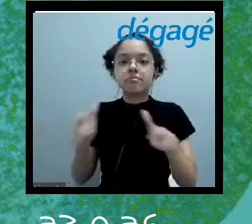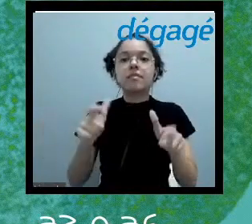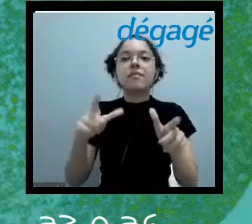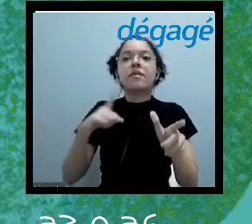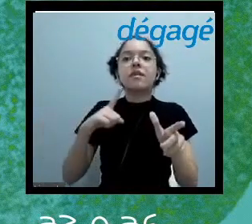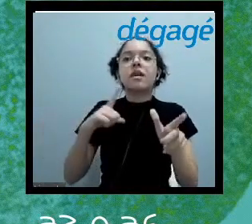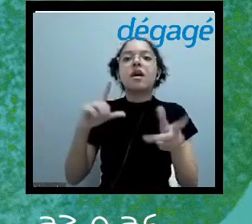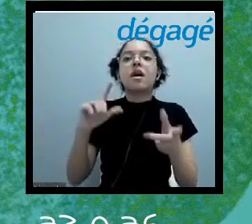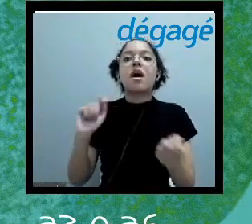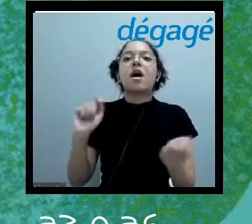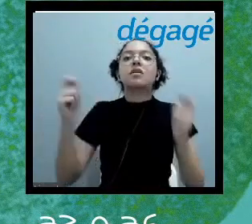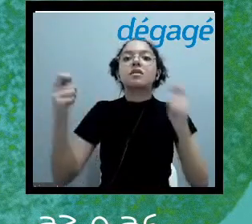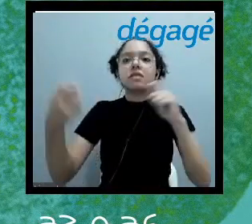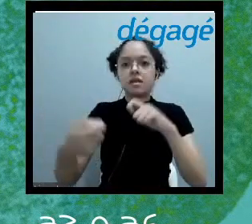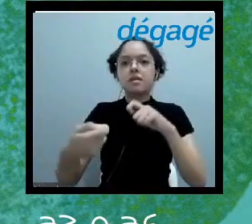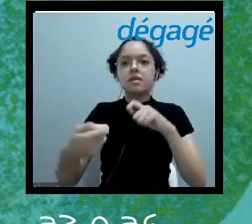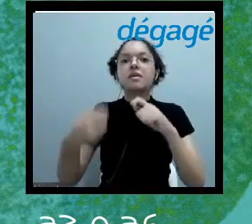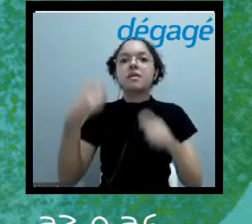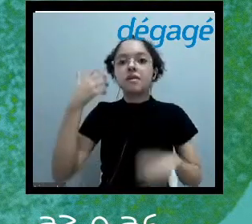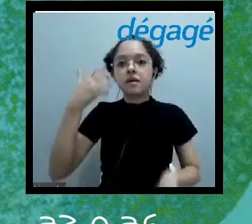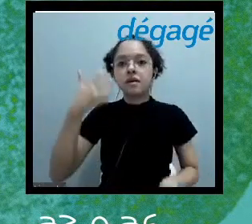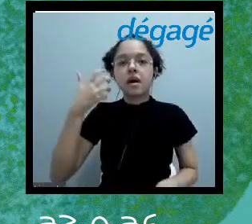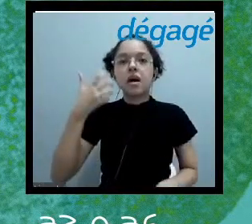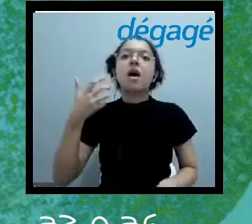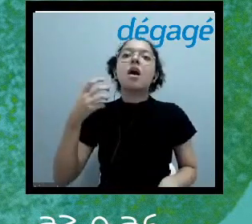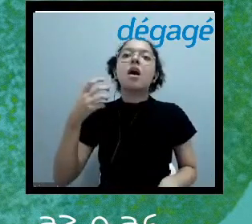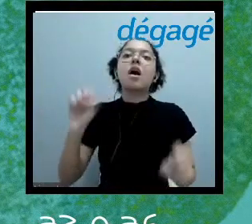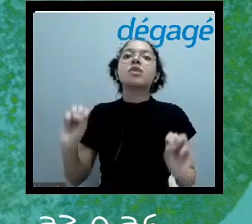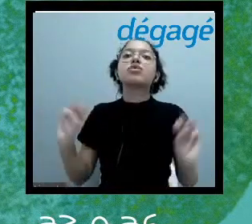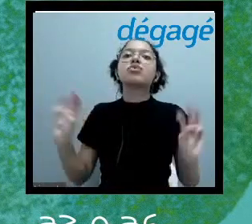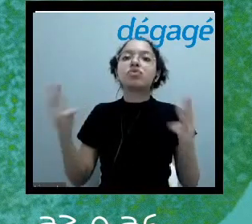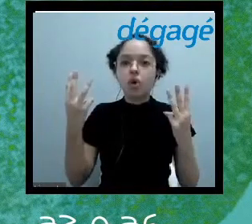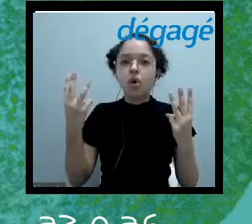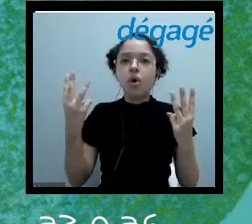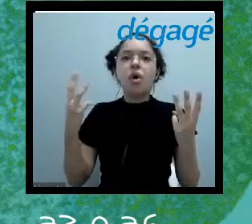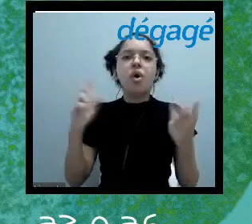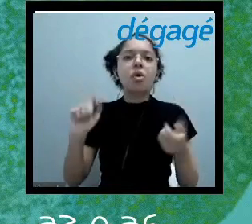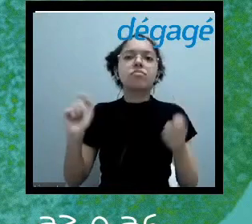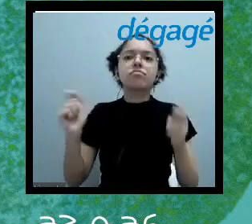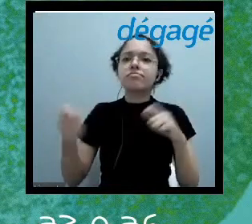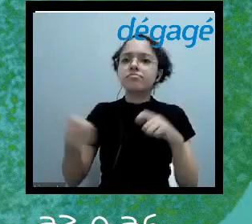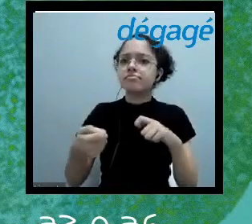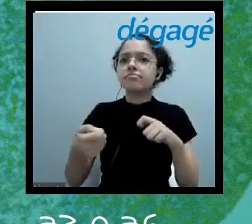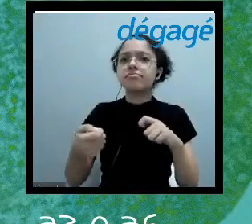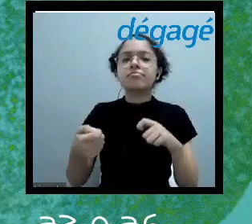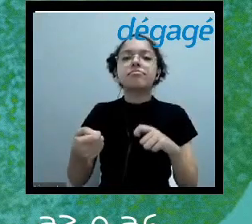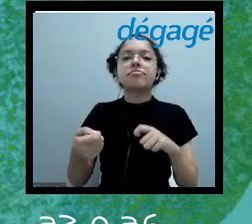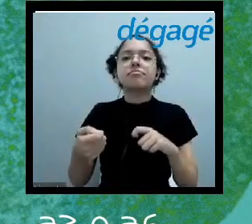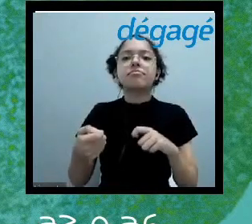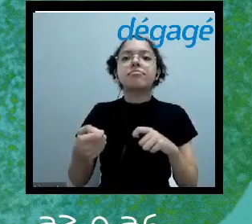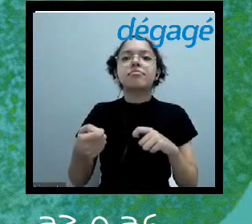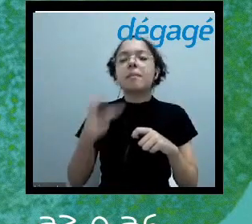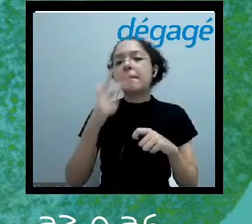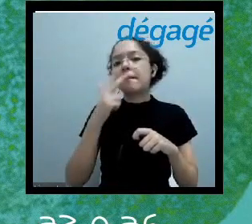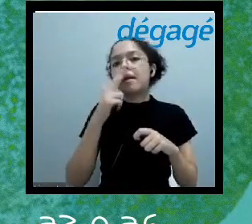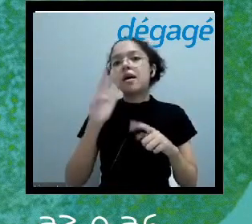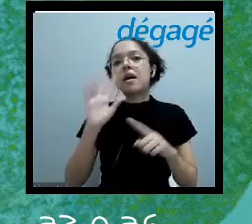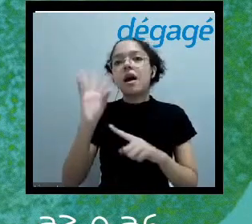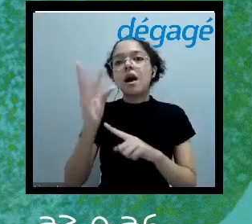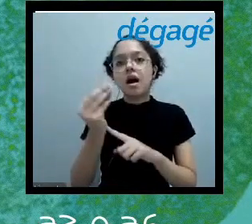A gente fez shows, por exemplo, teve um evento super bacana, que foi o Diferenciarte, não sei se vocês